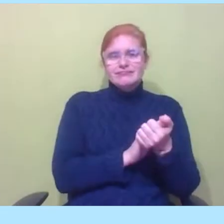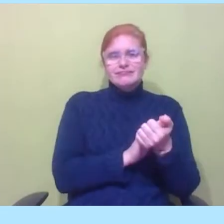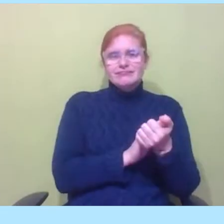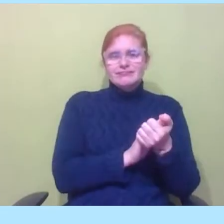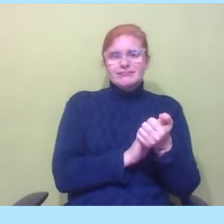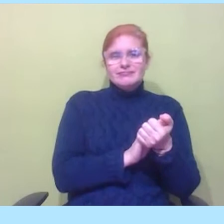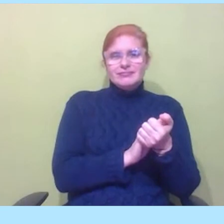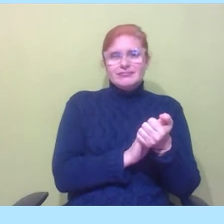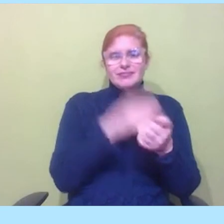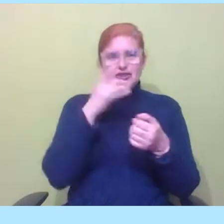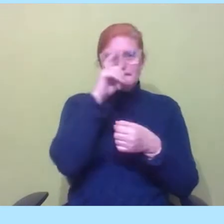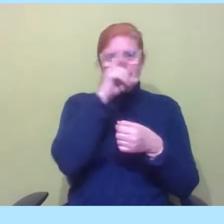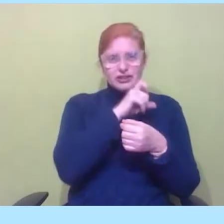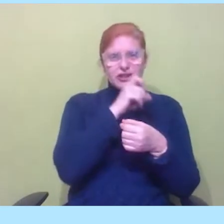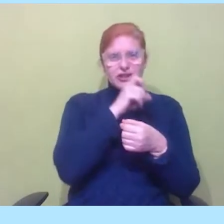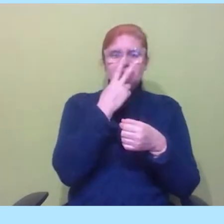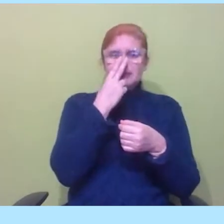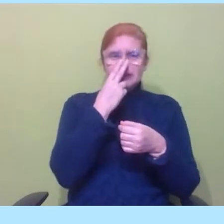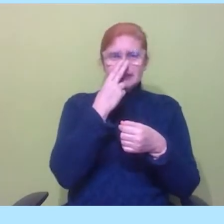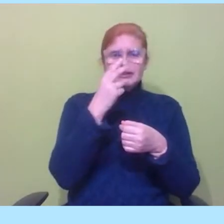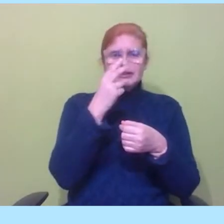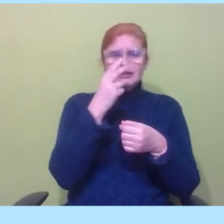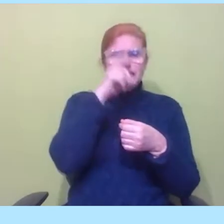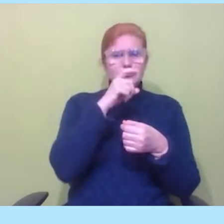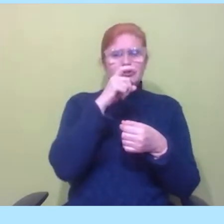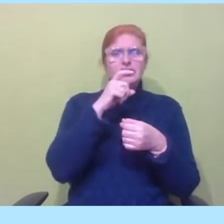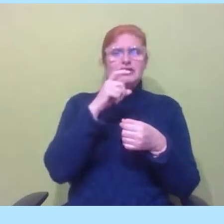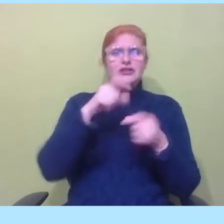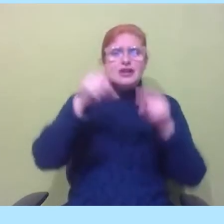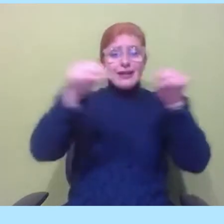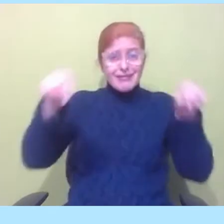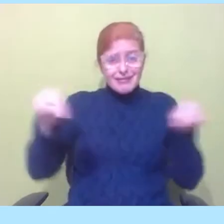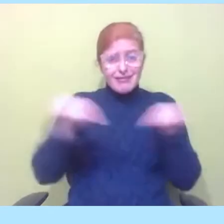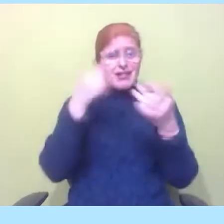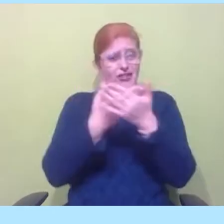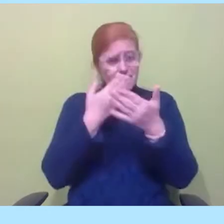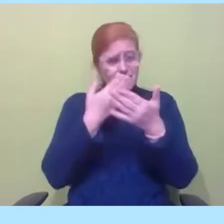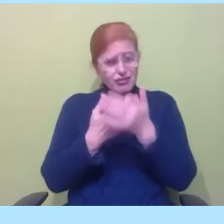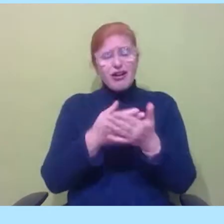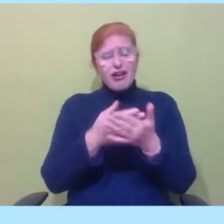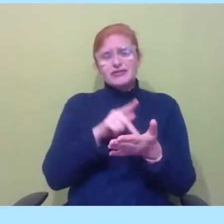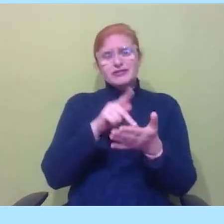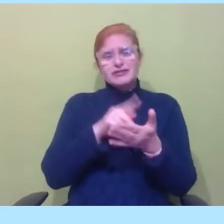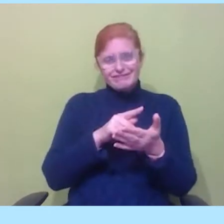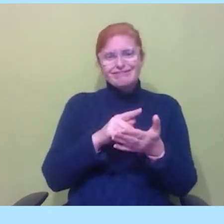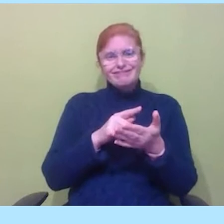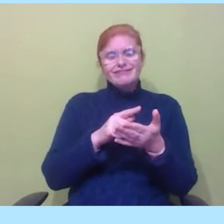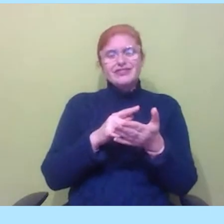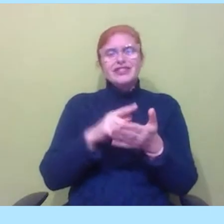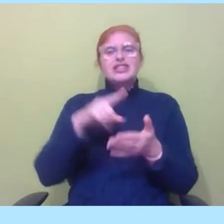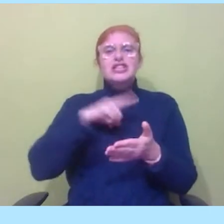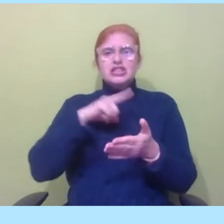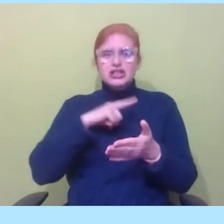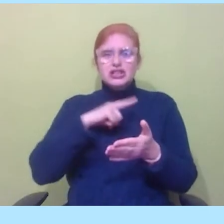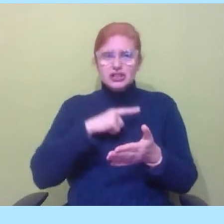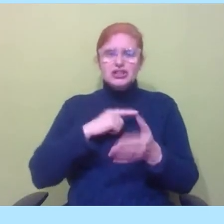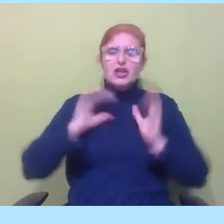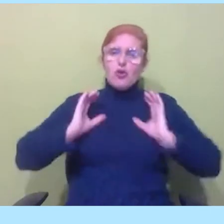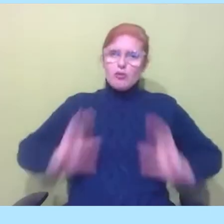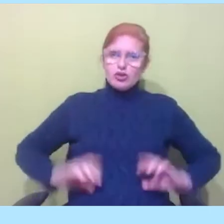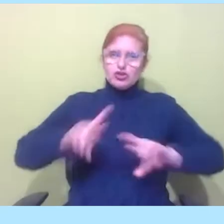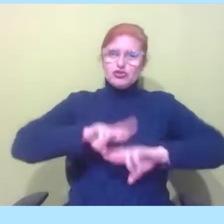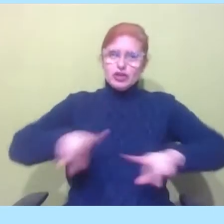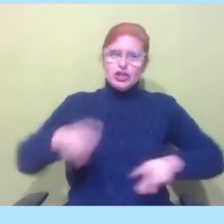com a dificuldade da sala de aula mesmo, né? Das controvérsias da sala de aula, de posturas diferentes, valores diferentes, culturas diferentes. E